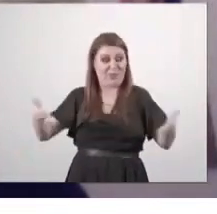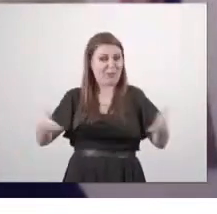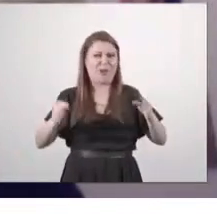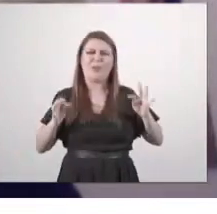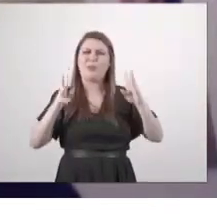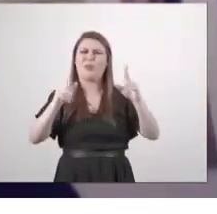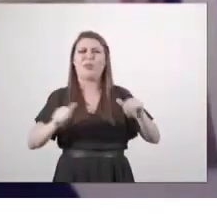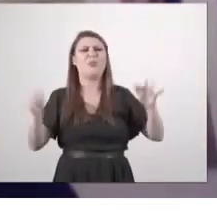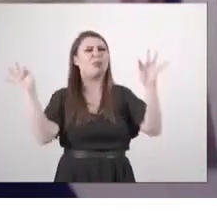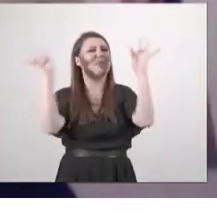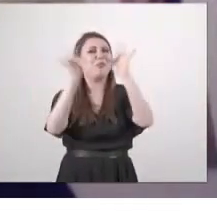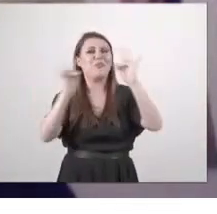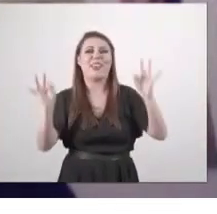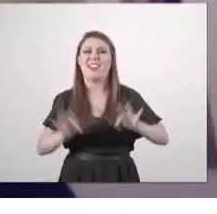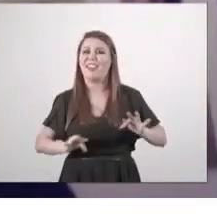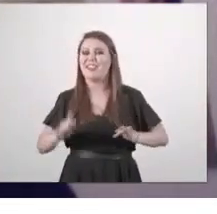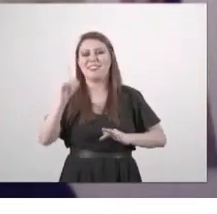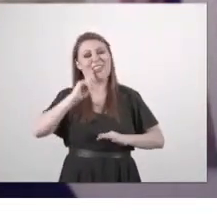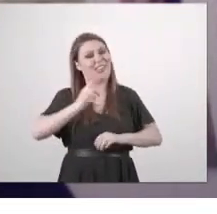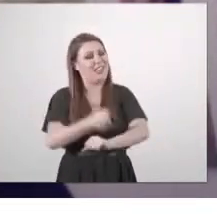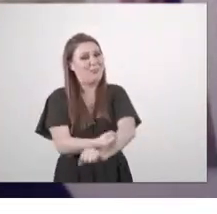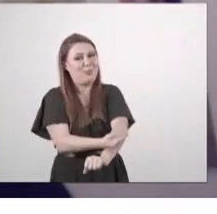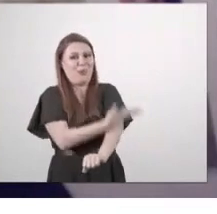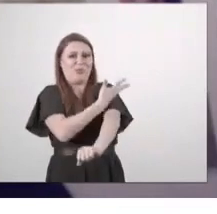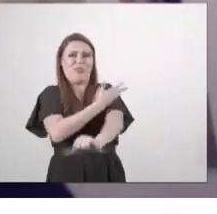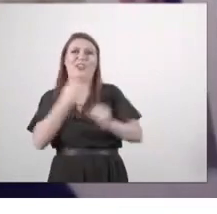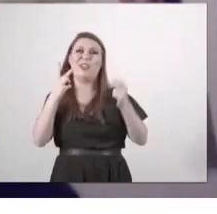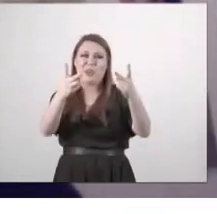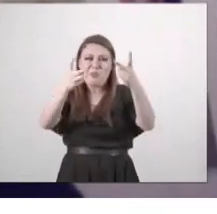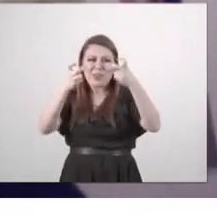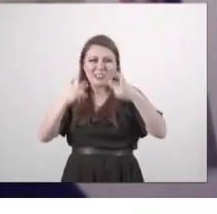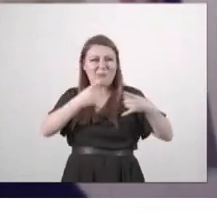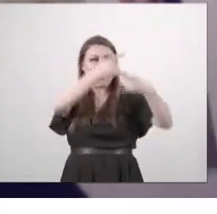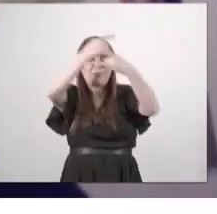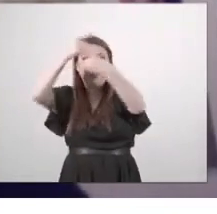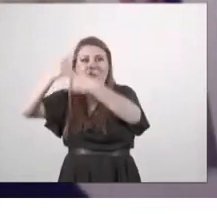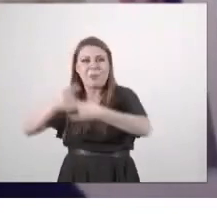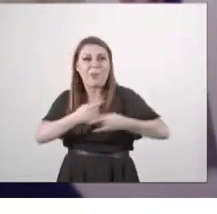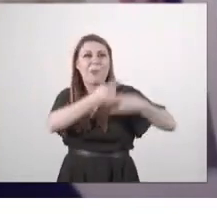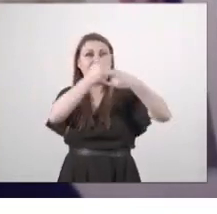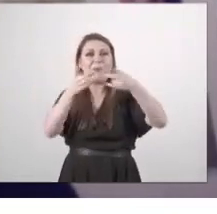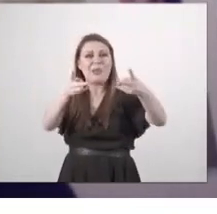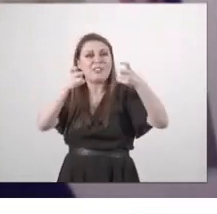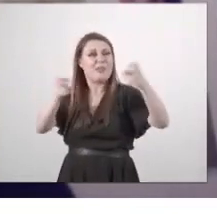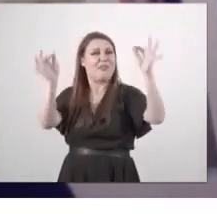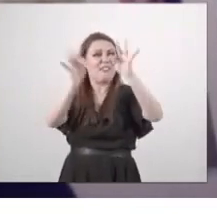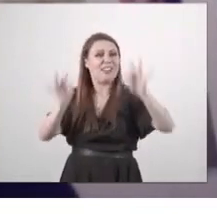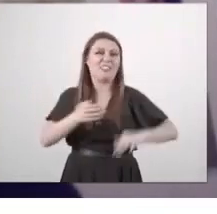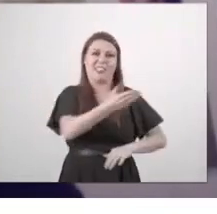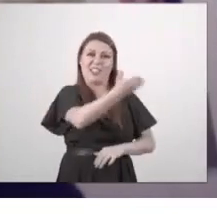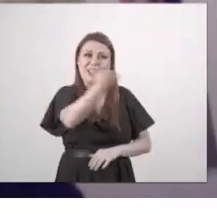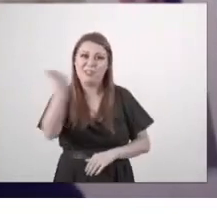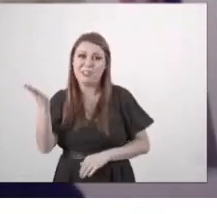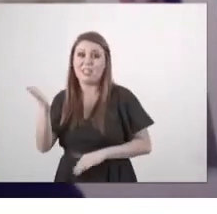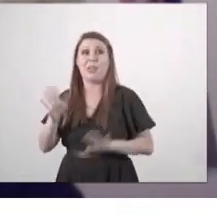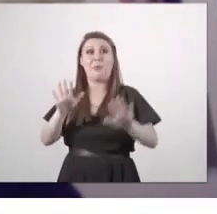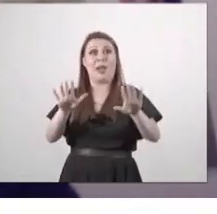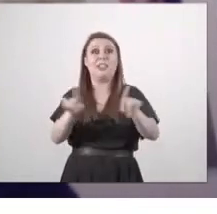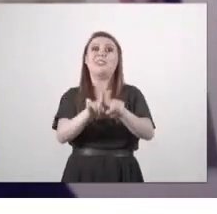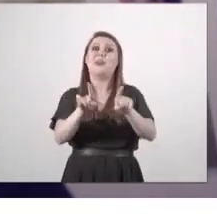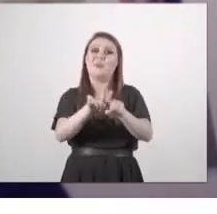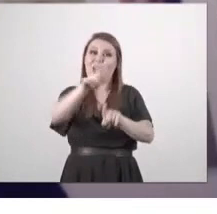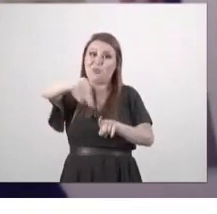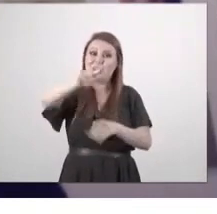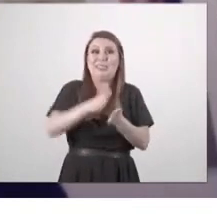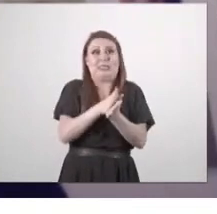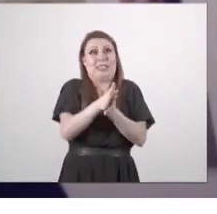e foi muito emocionante ver essa felicidade de todos acompanhados das famílias, mas imagino que também estejam ansiosos pelo que